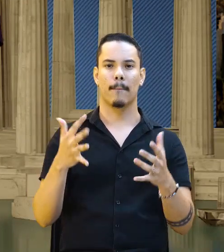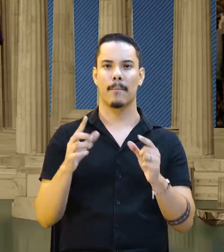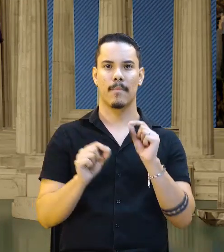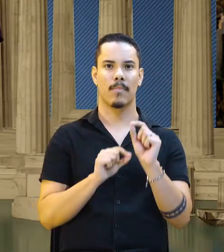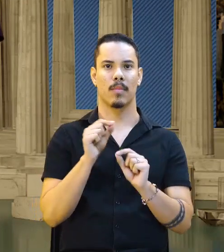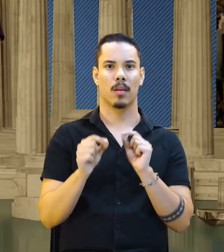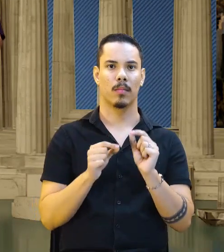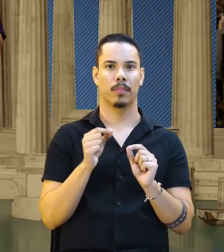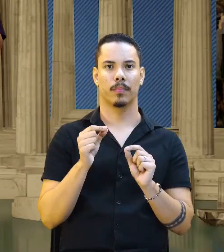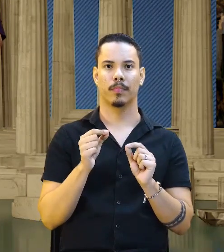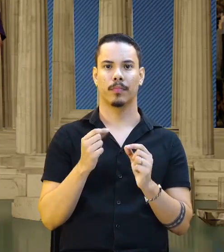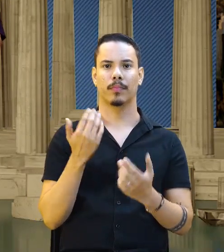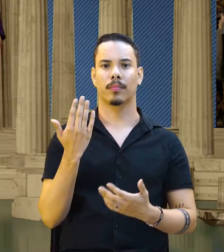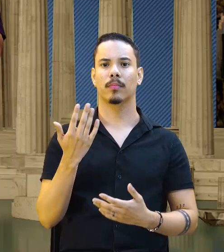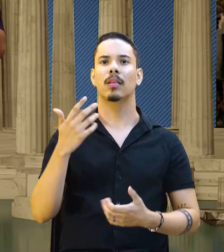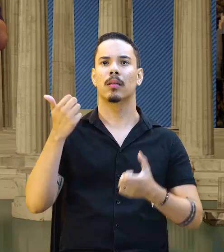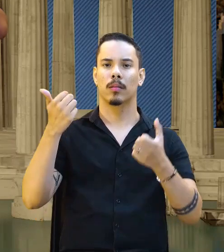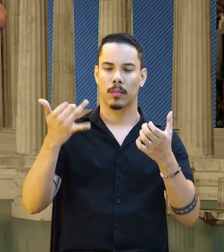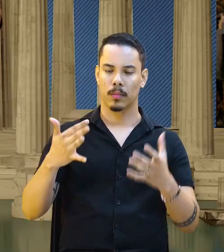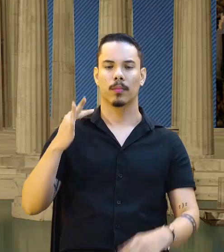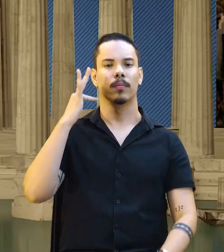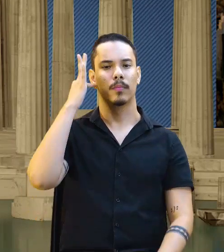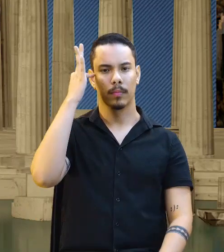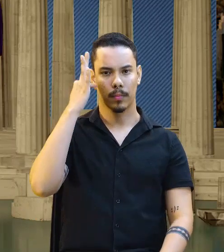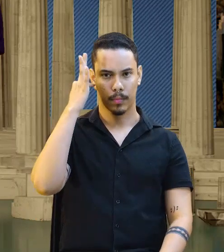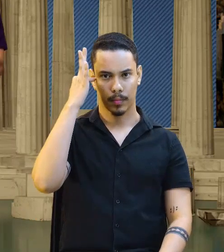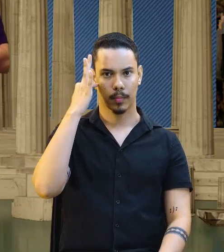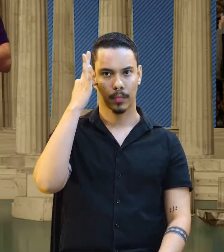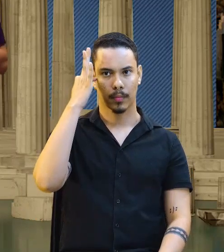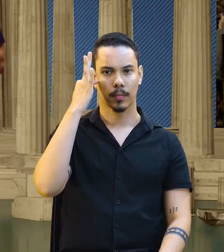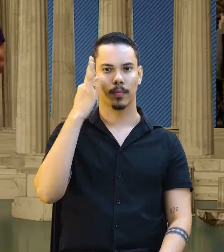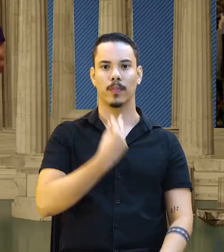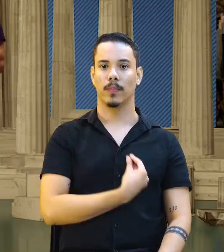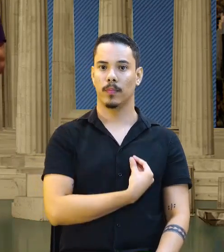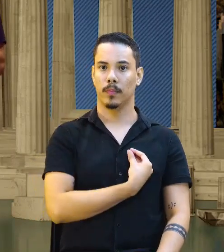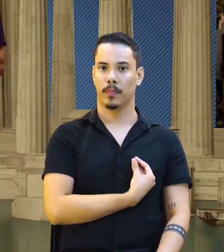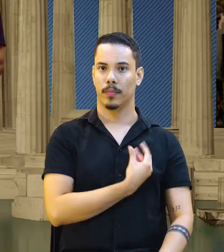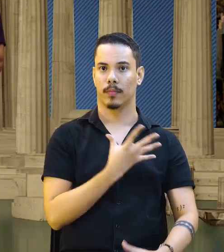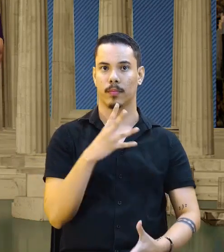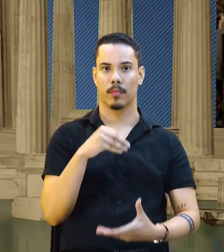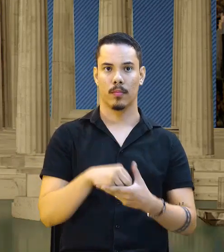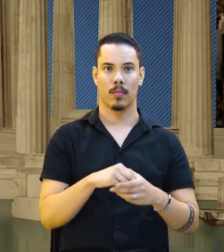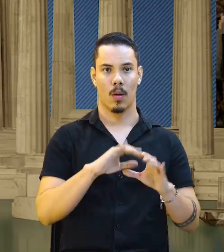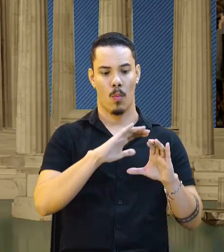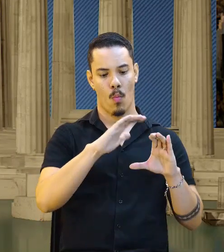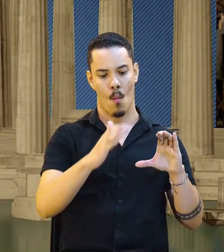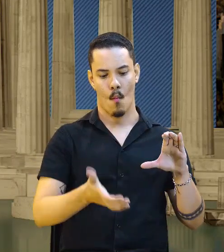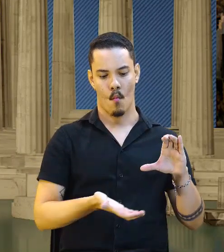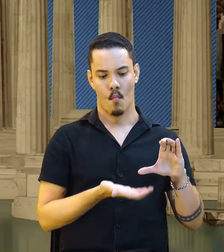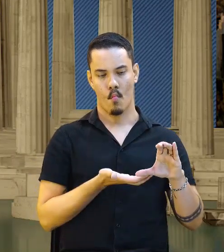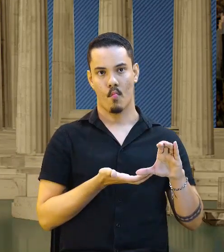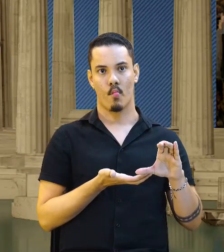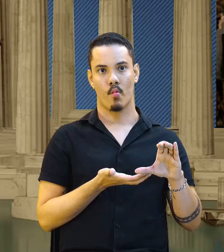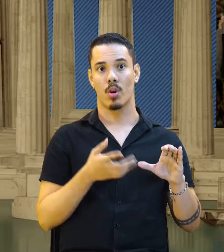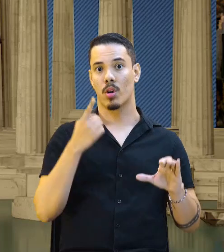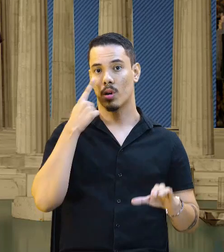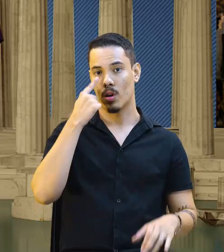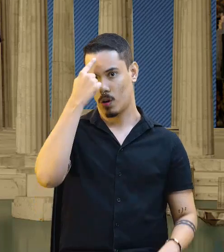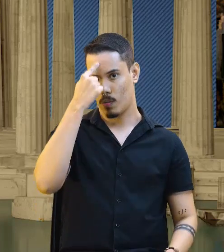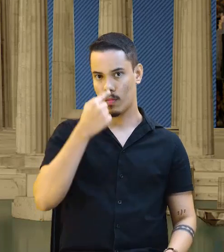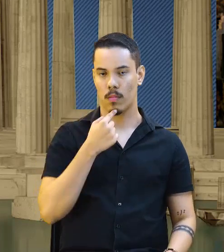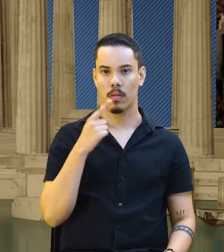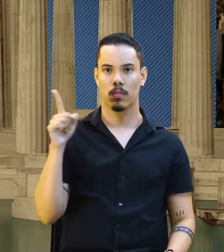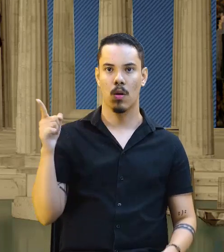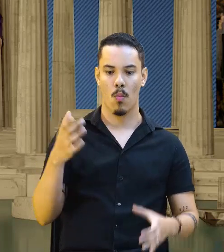conta-se que ele foi um filósofo que vivia em um barril. Está aqui a figura, fazia, tá? Para vocês entenderem. E